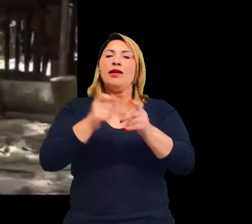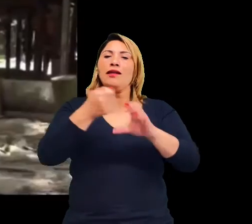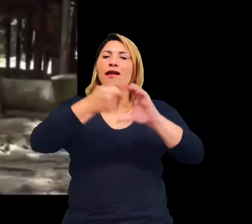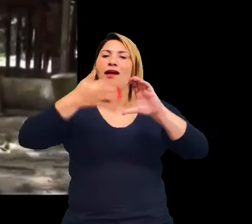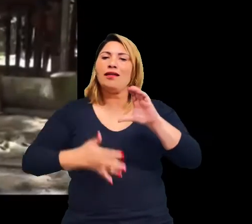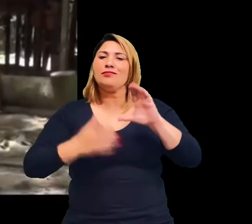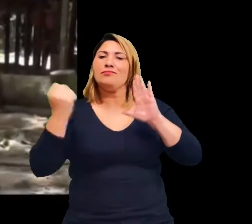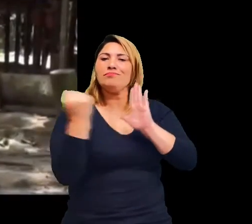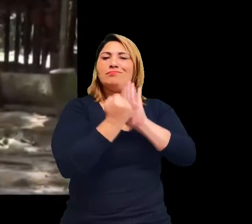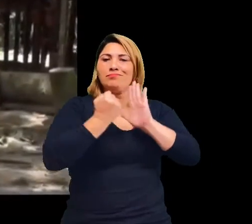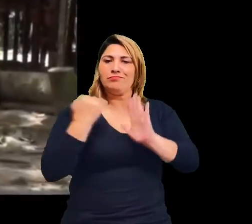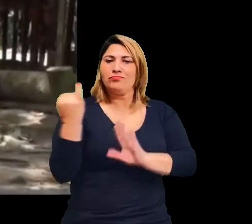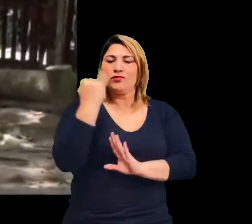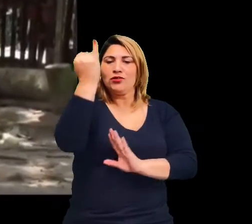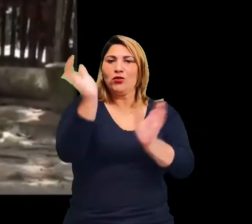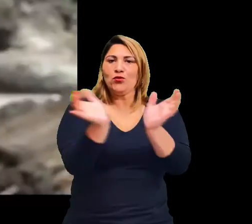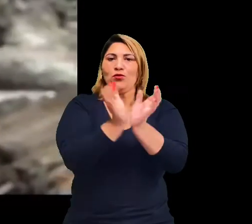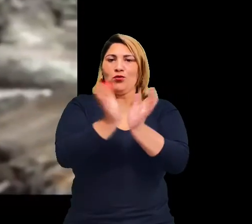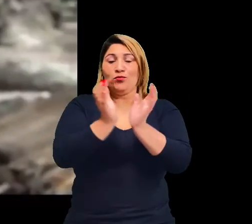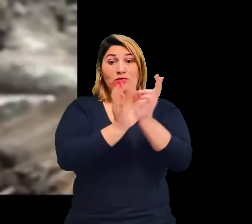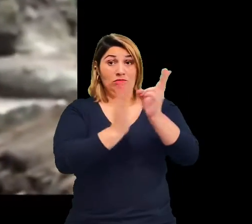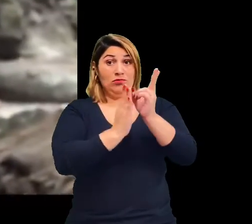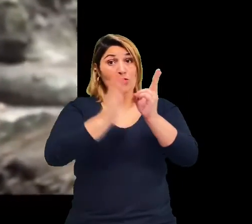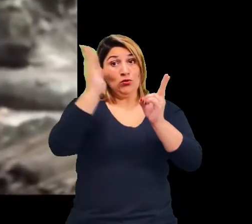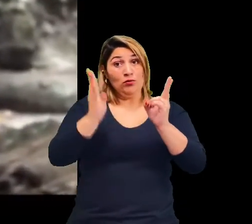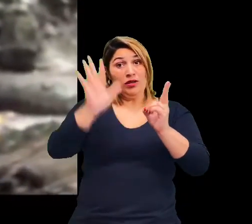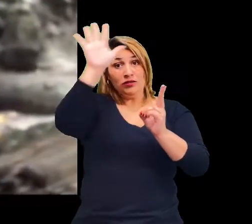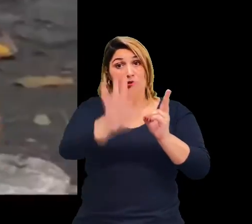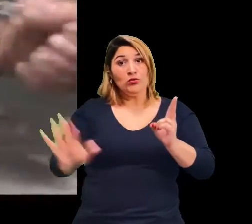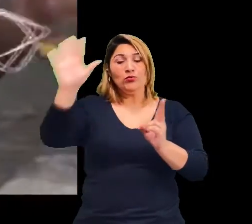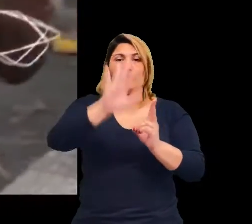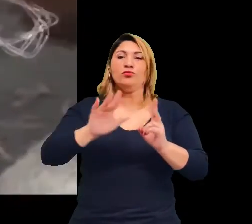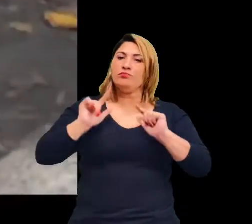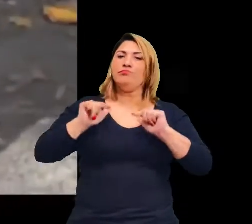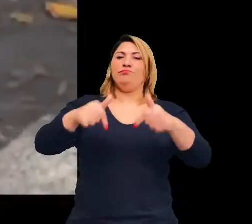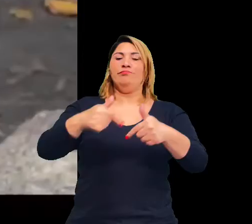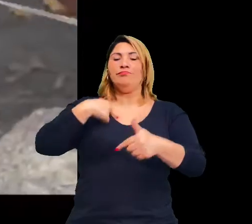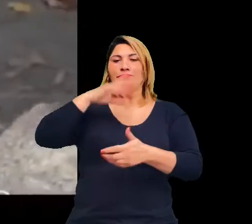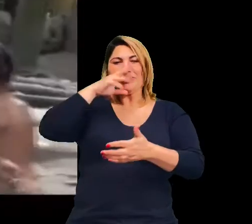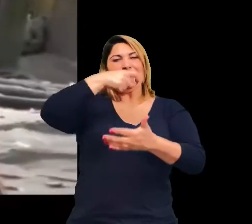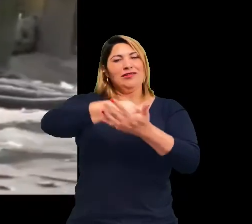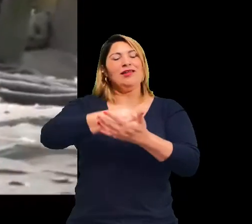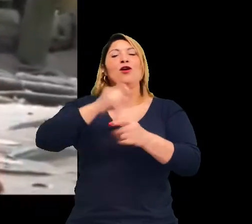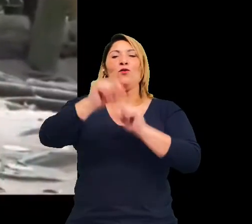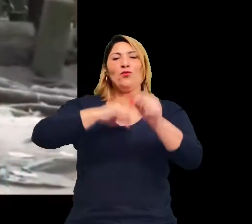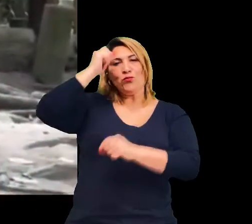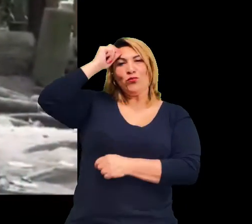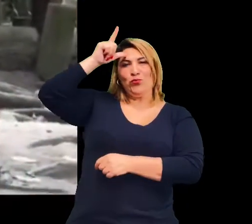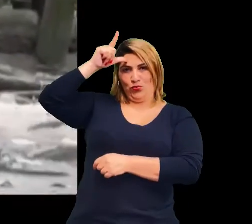marcantes de grupos indígenas de todo o Brasil. A perseverança na preservação de sua cultura,